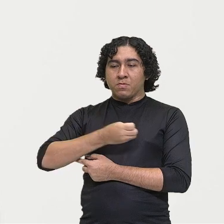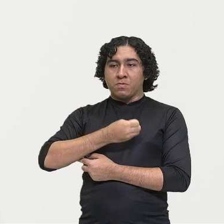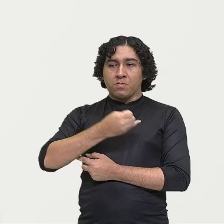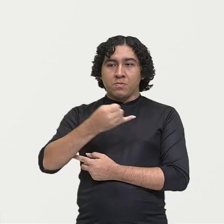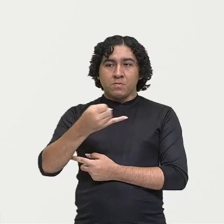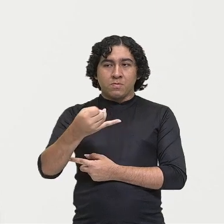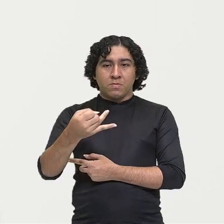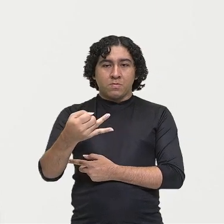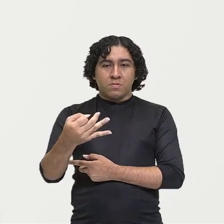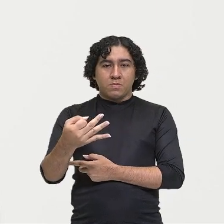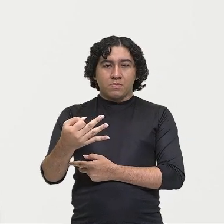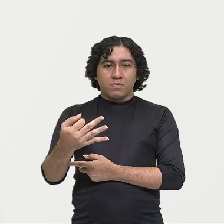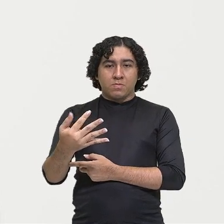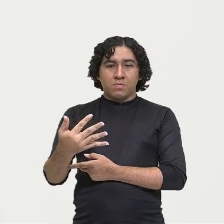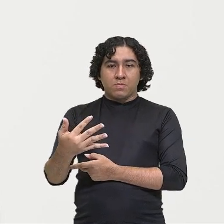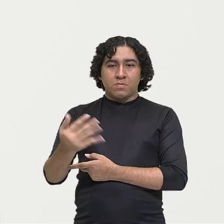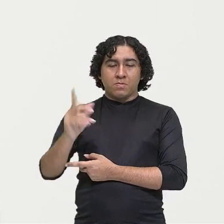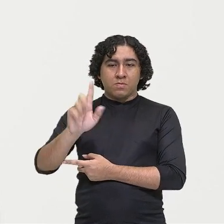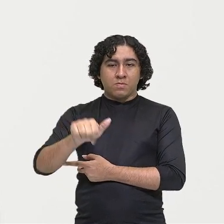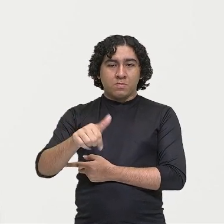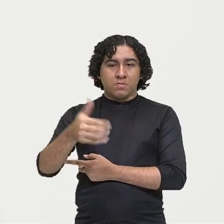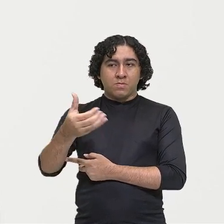esse valor é